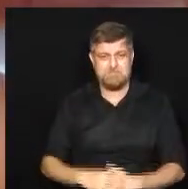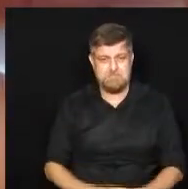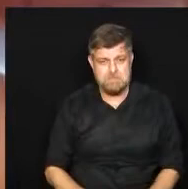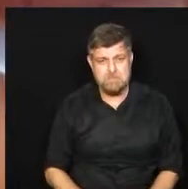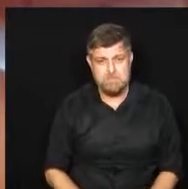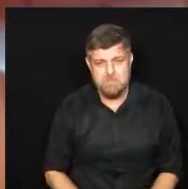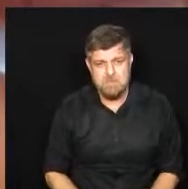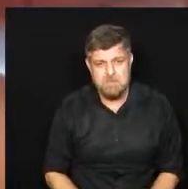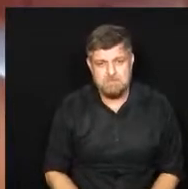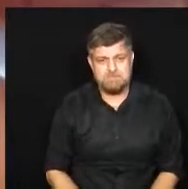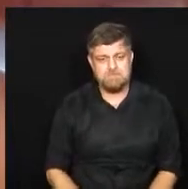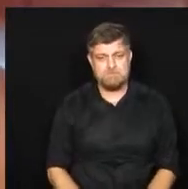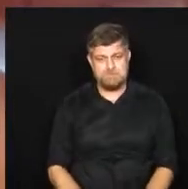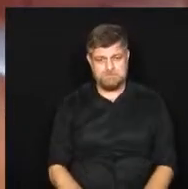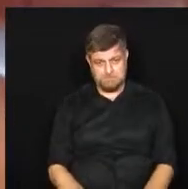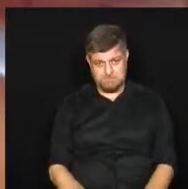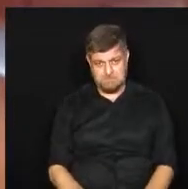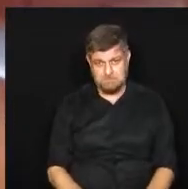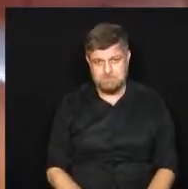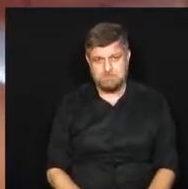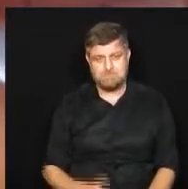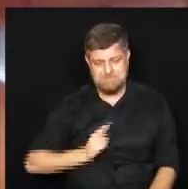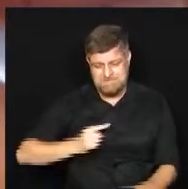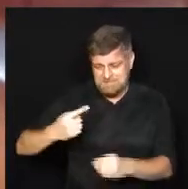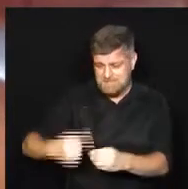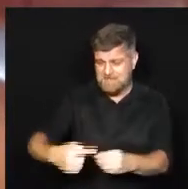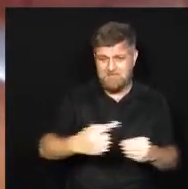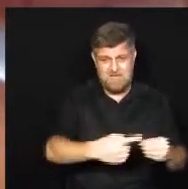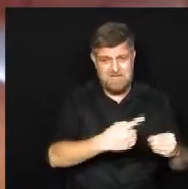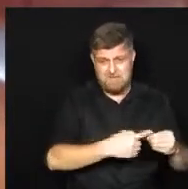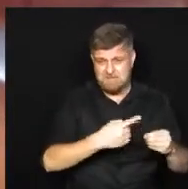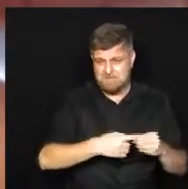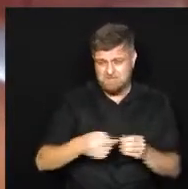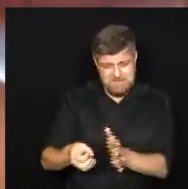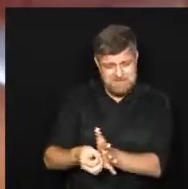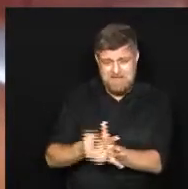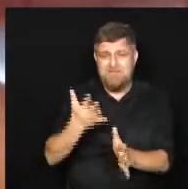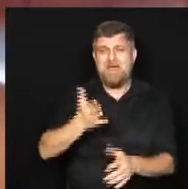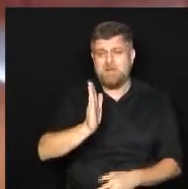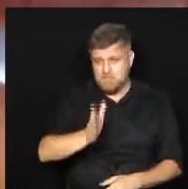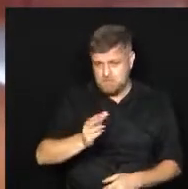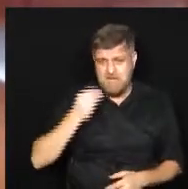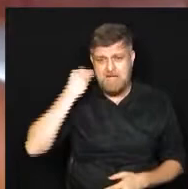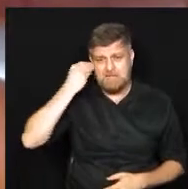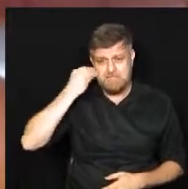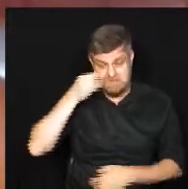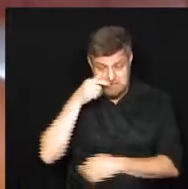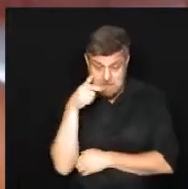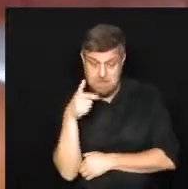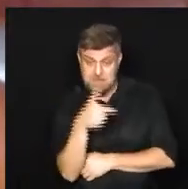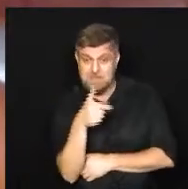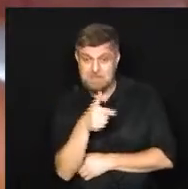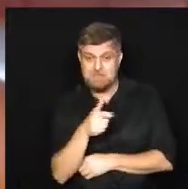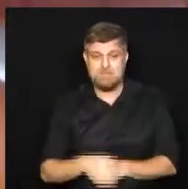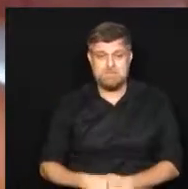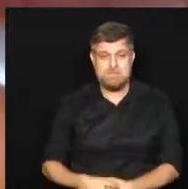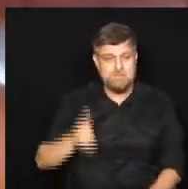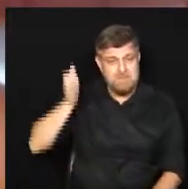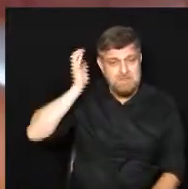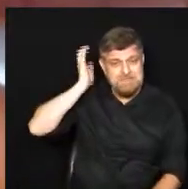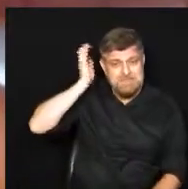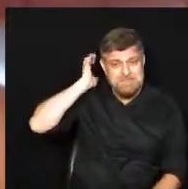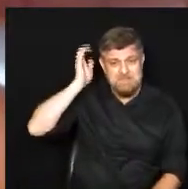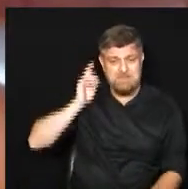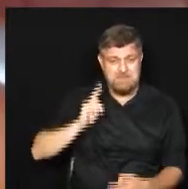ato de violência. Em vários municípios existem experiências interessantes. Em Santo André,